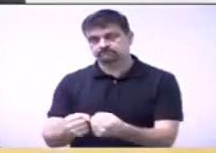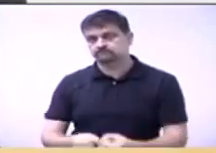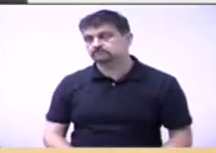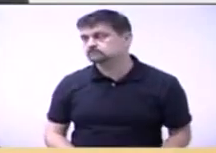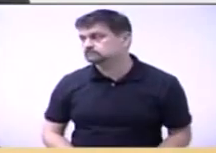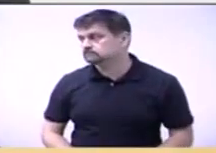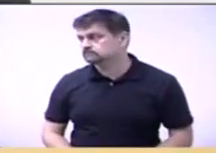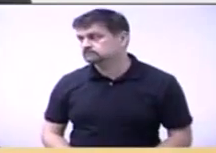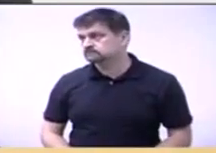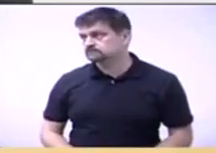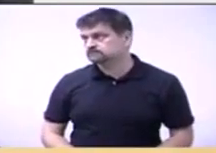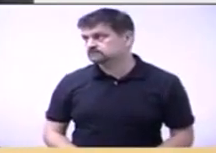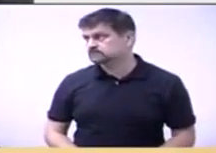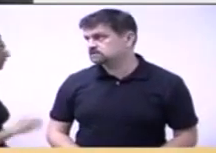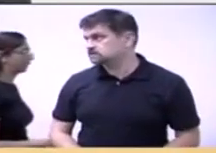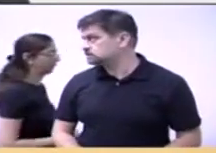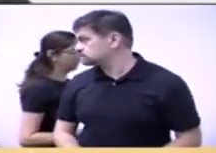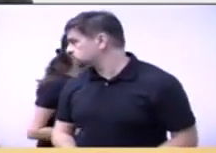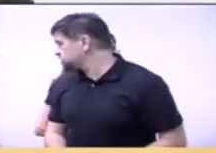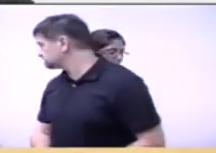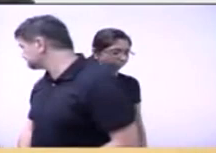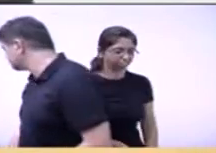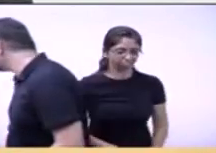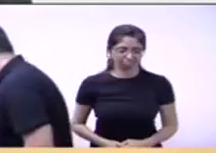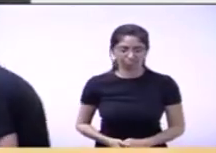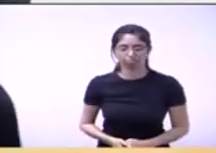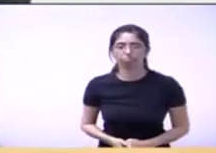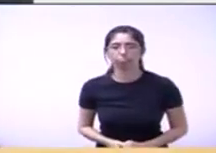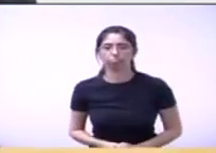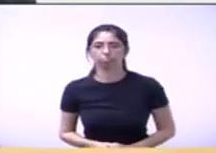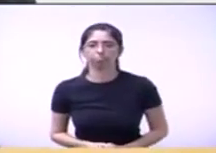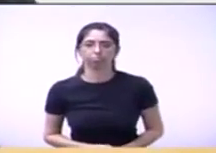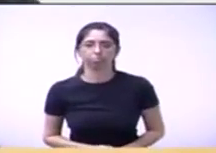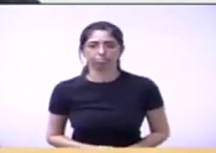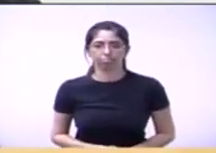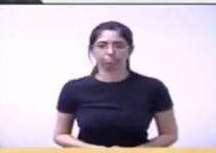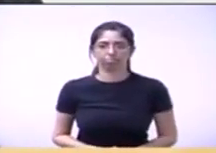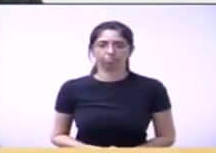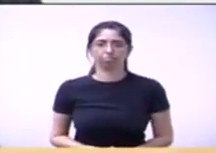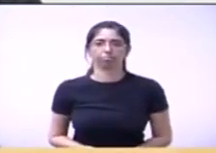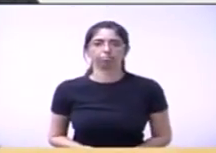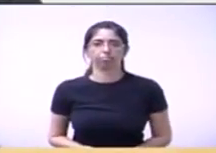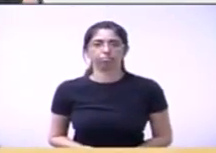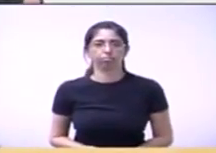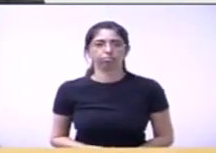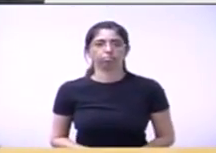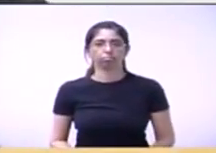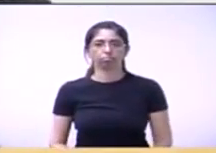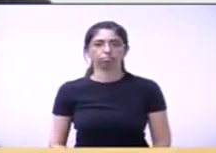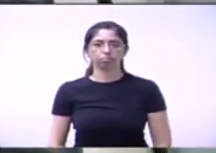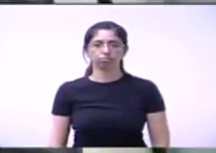vereador. Senhores, por favor, assim que o vereador terminar, os senhores ficam à vontade, tá bom? Por favor.